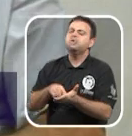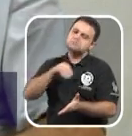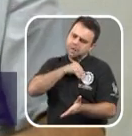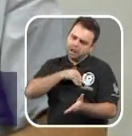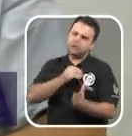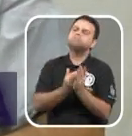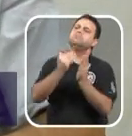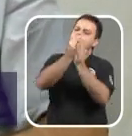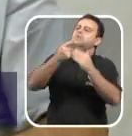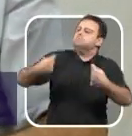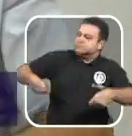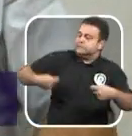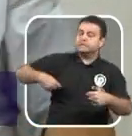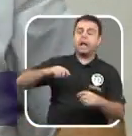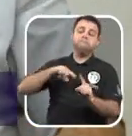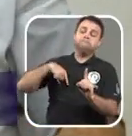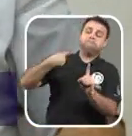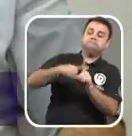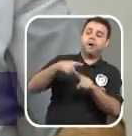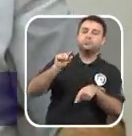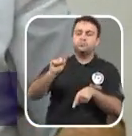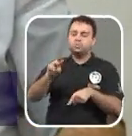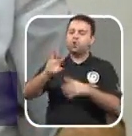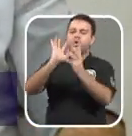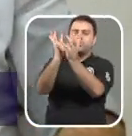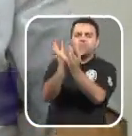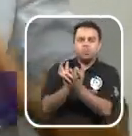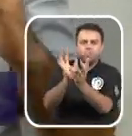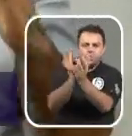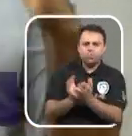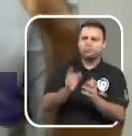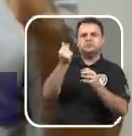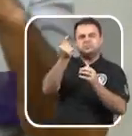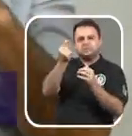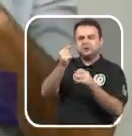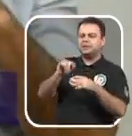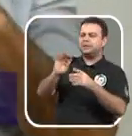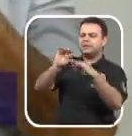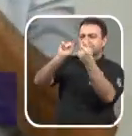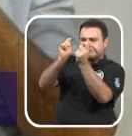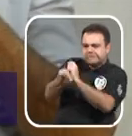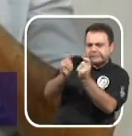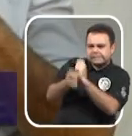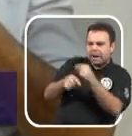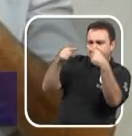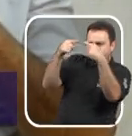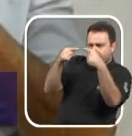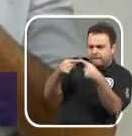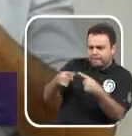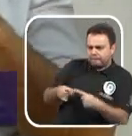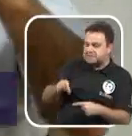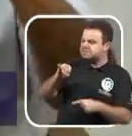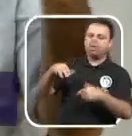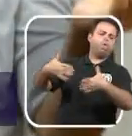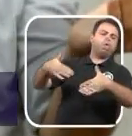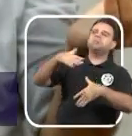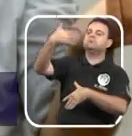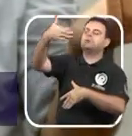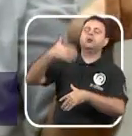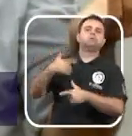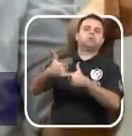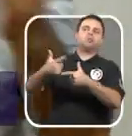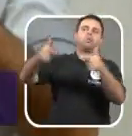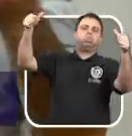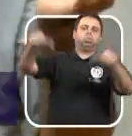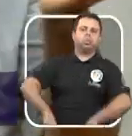piso, que tem que fazer a adequação nas referências também? Senão você vai criar uma incongruência, um problema sério, você destrói a